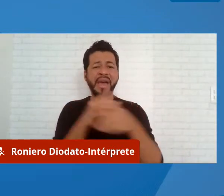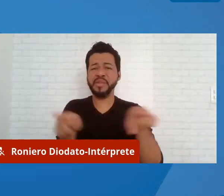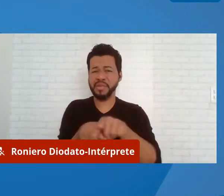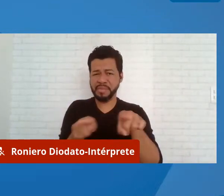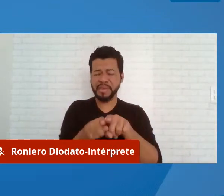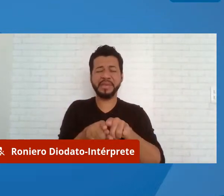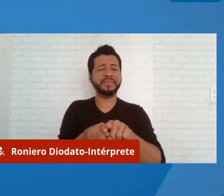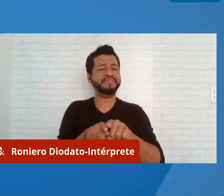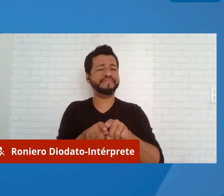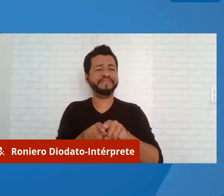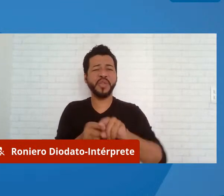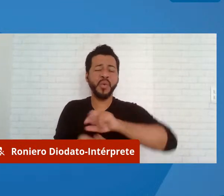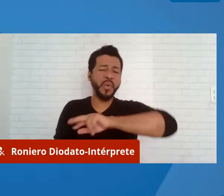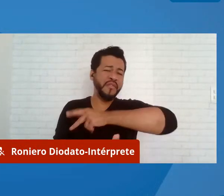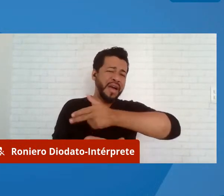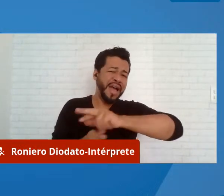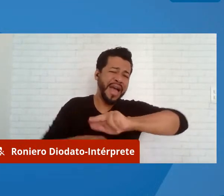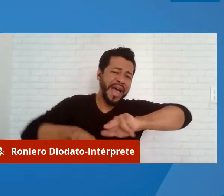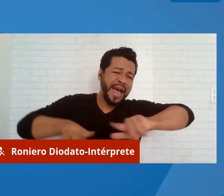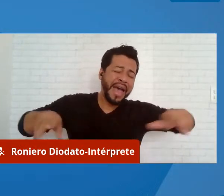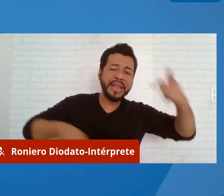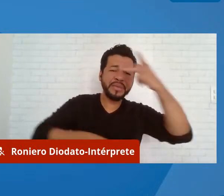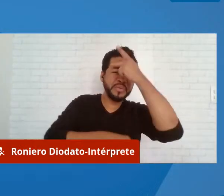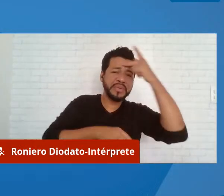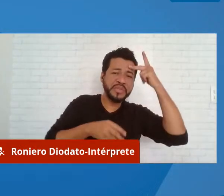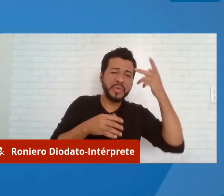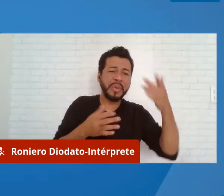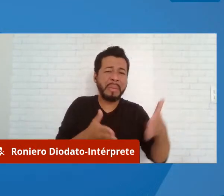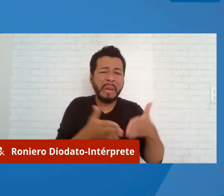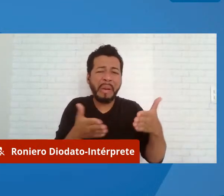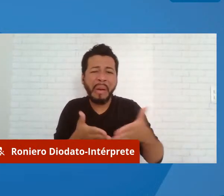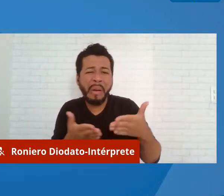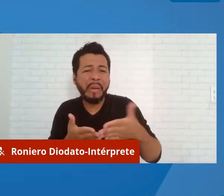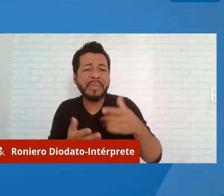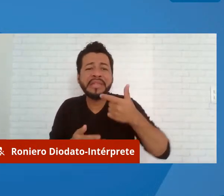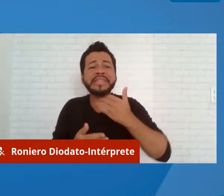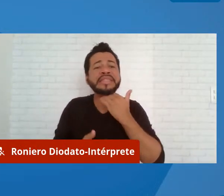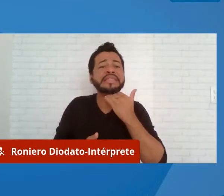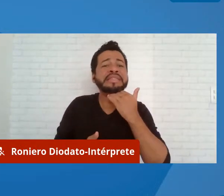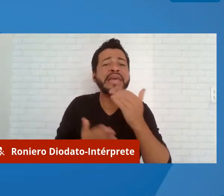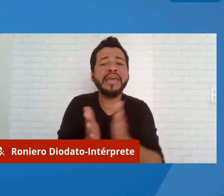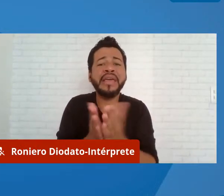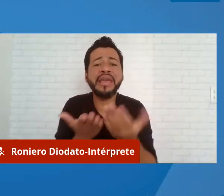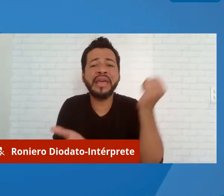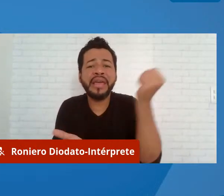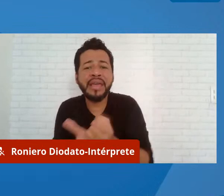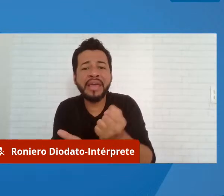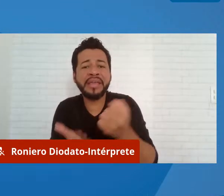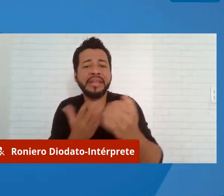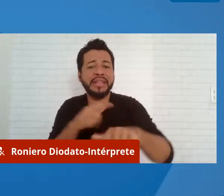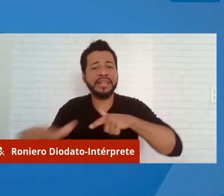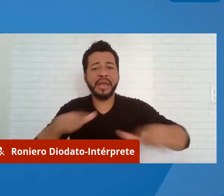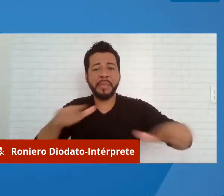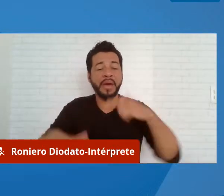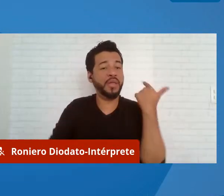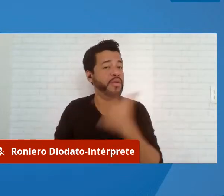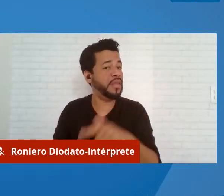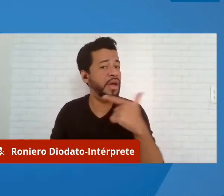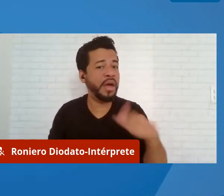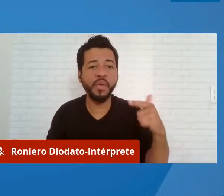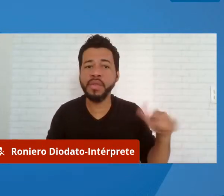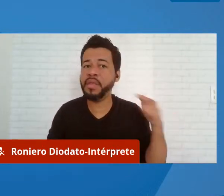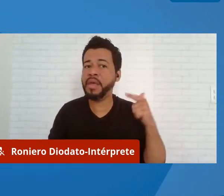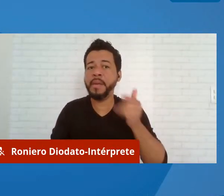fragilidade. Estão vivendo de qualquer bico, sem carteira de trabalho. Nós temos praticamente metade da